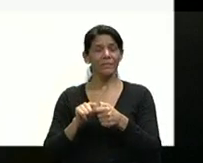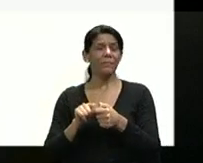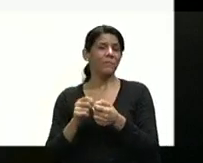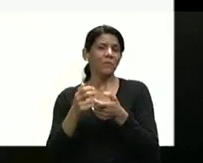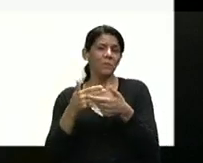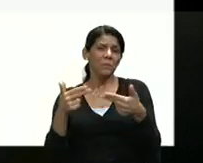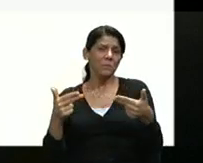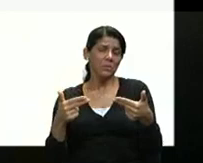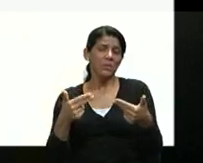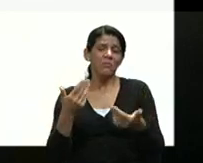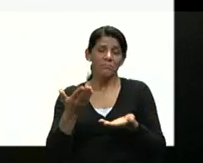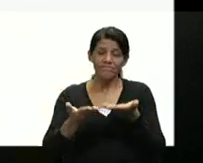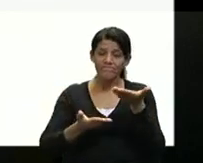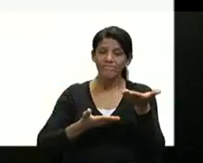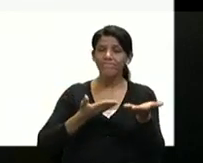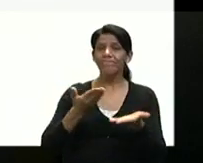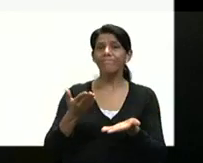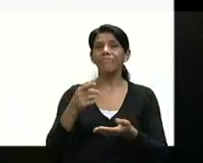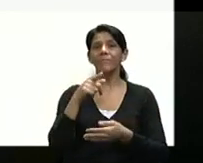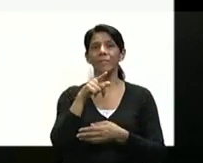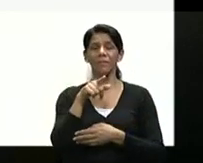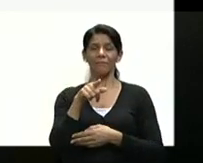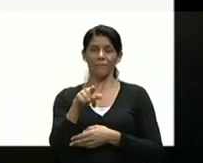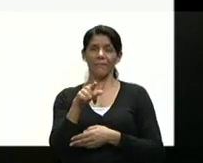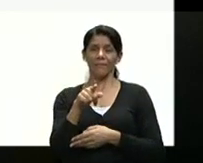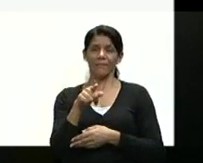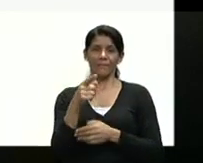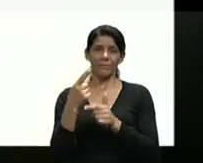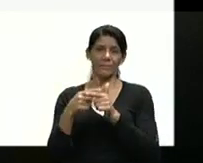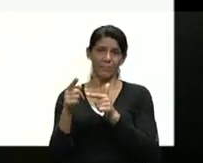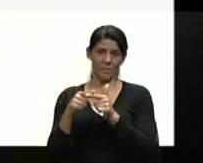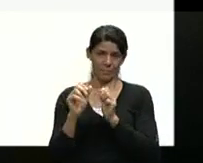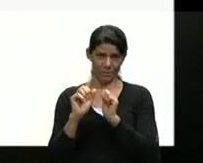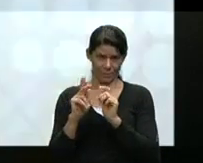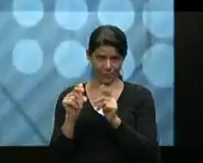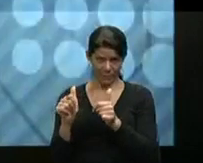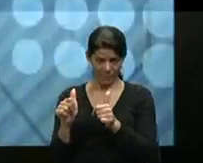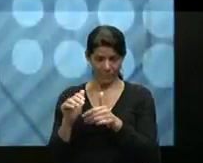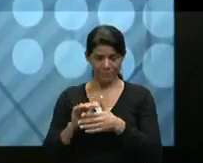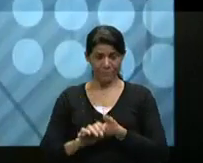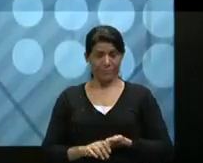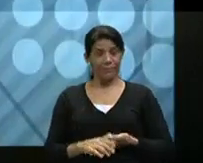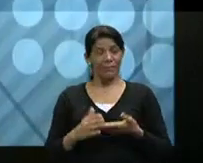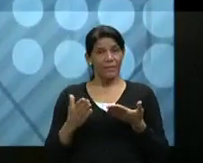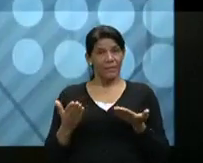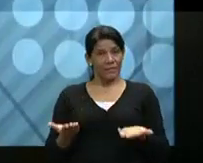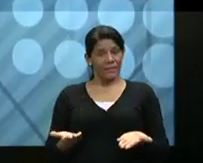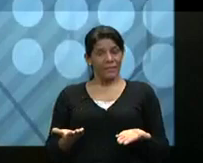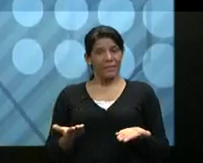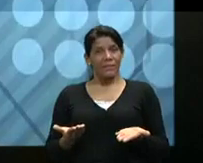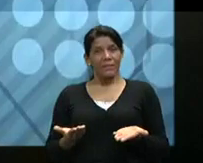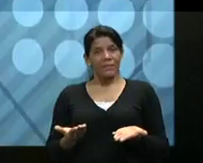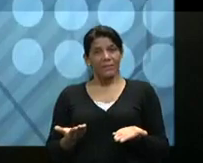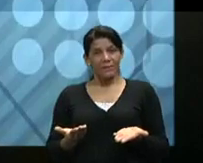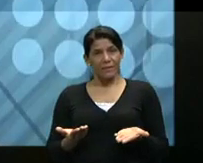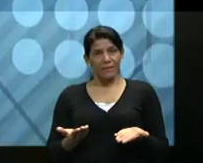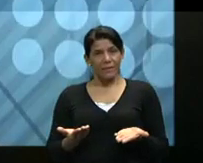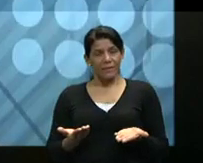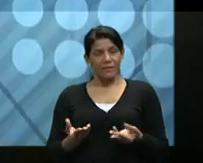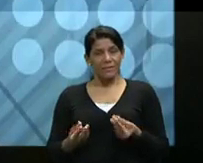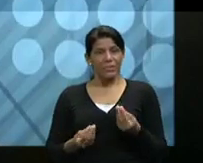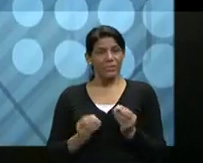vão trabalhar com essas condições, tá certo? Assim a gente,